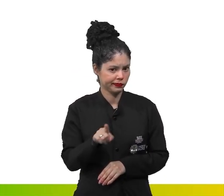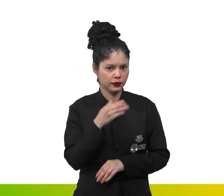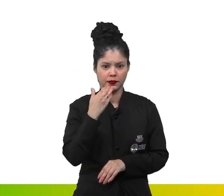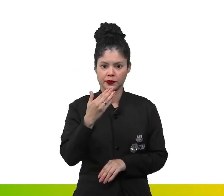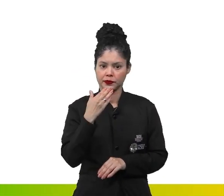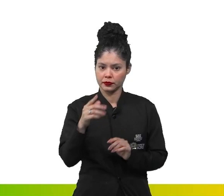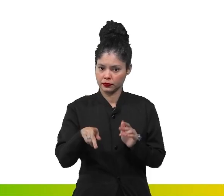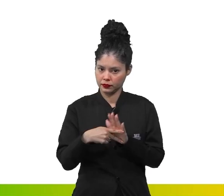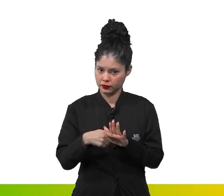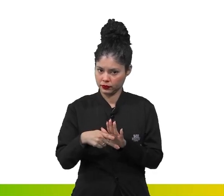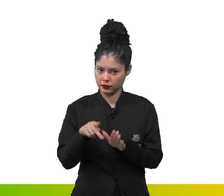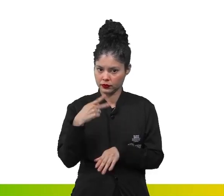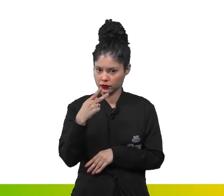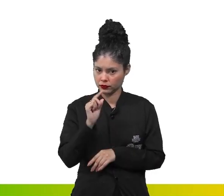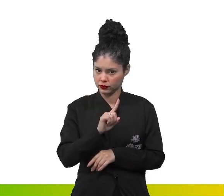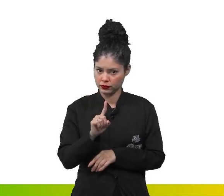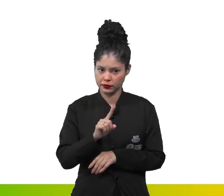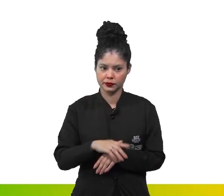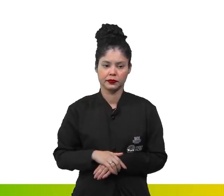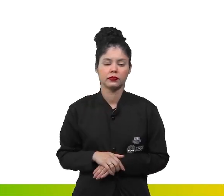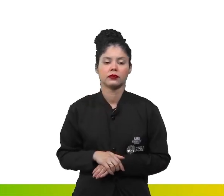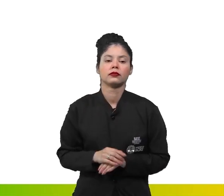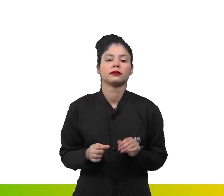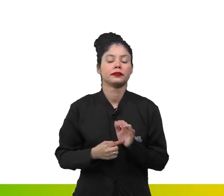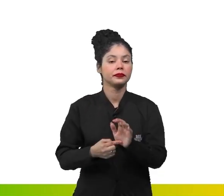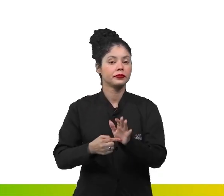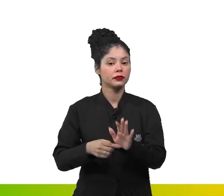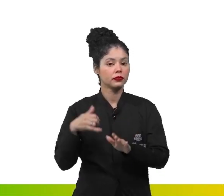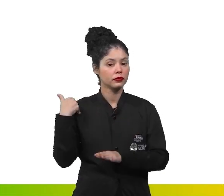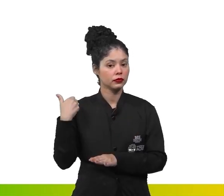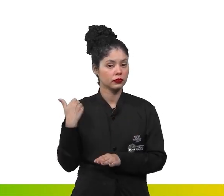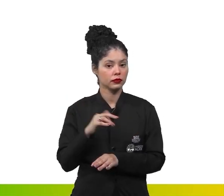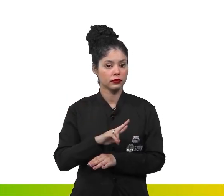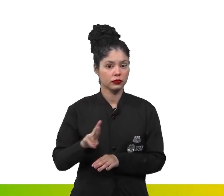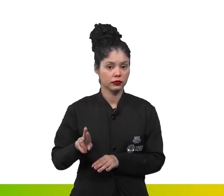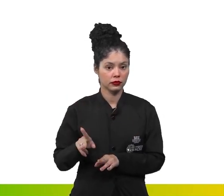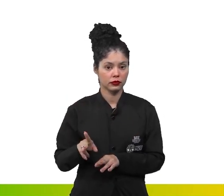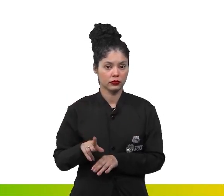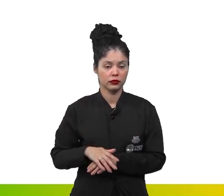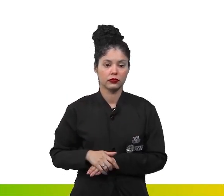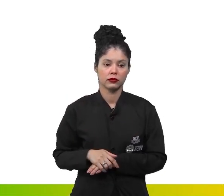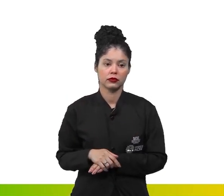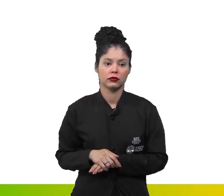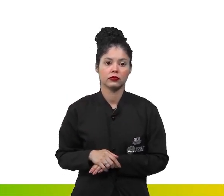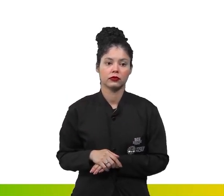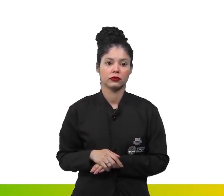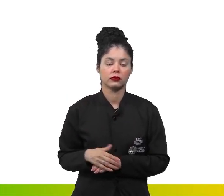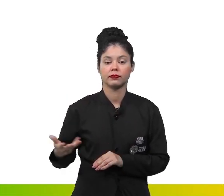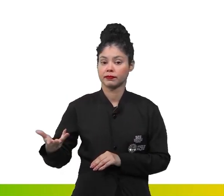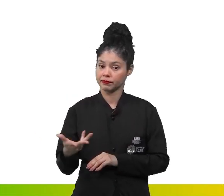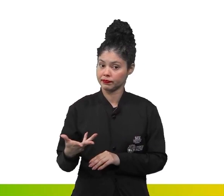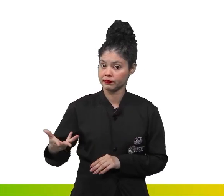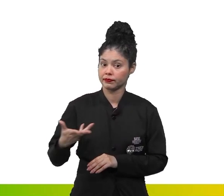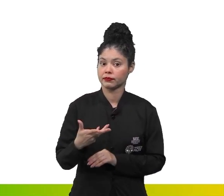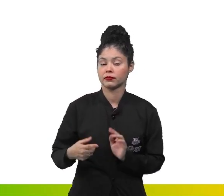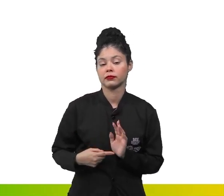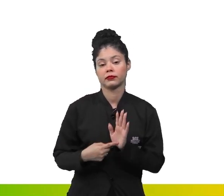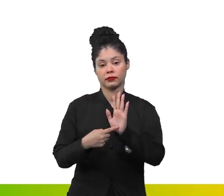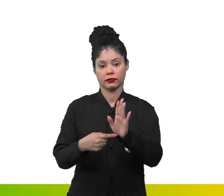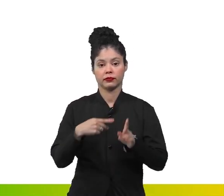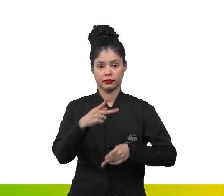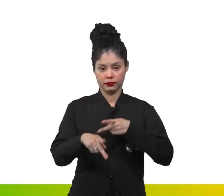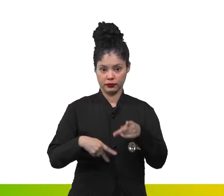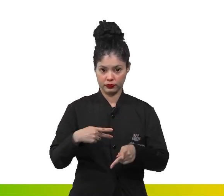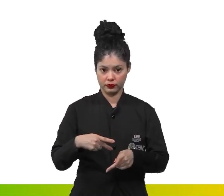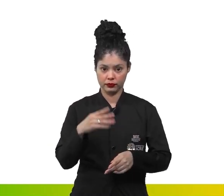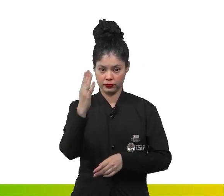a pirâmide etária nos mostra, principalmente quando a gente fala de taxa de fecundidade. A pirâmide etária ela é basicamente para representar a distribuição